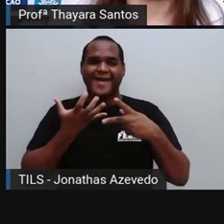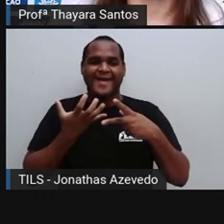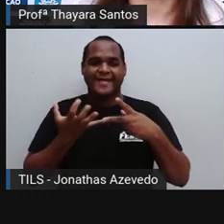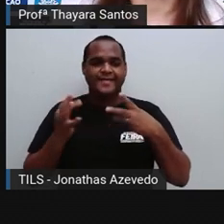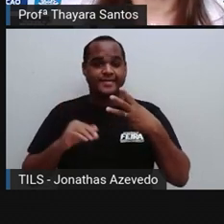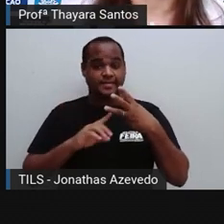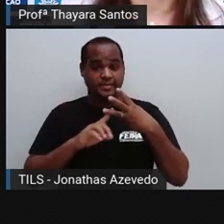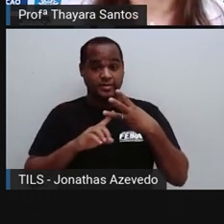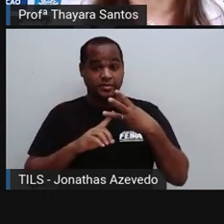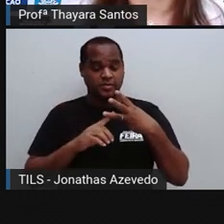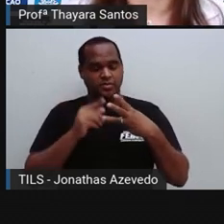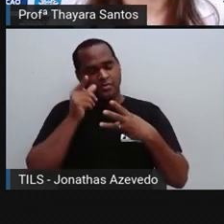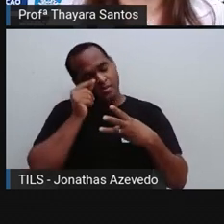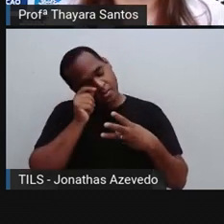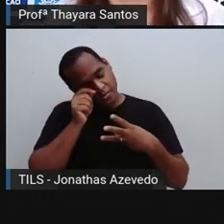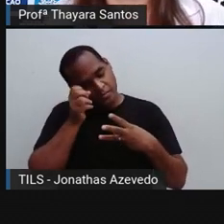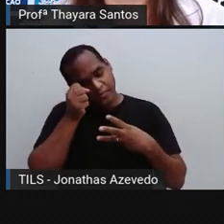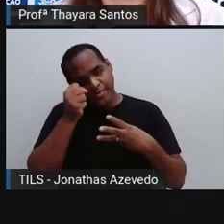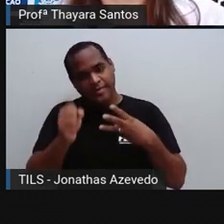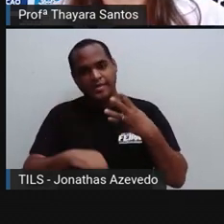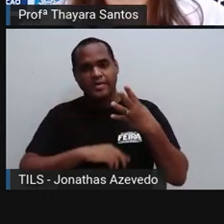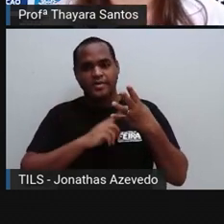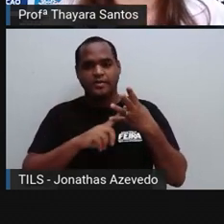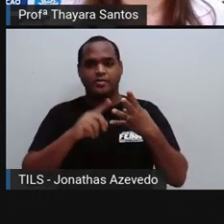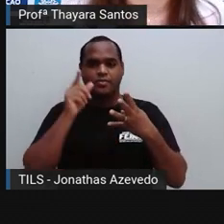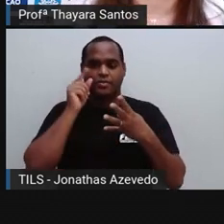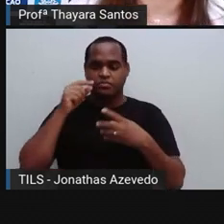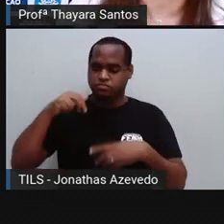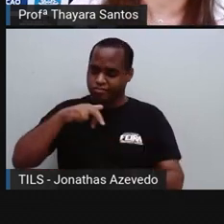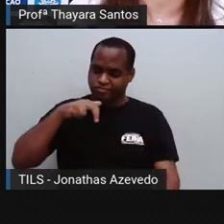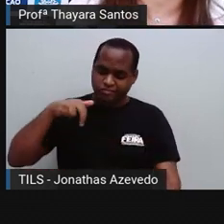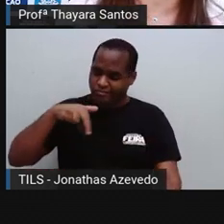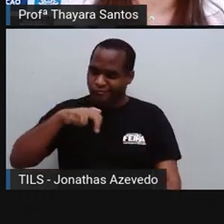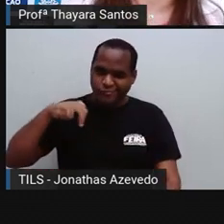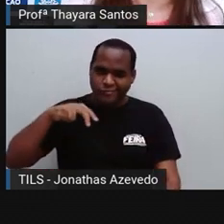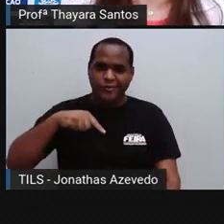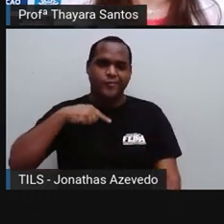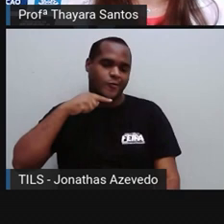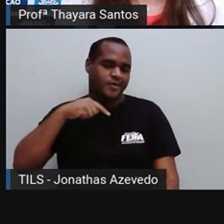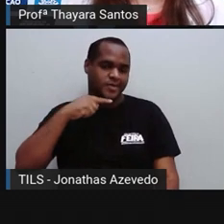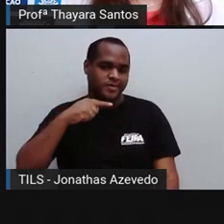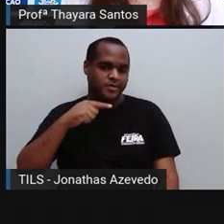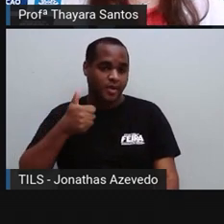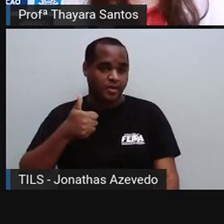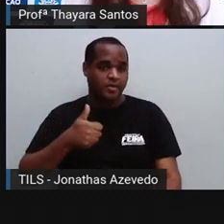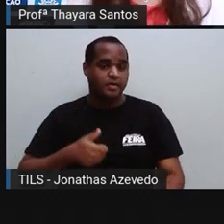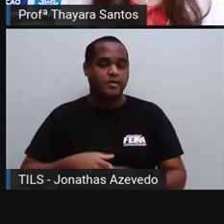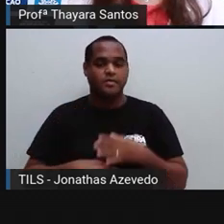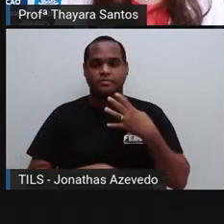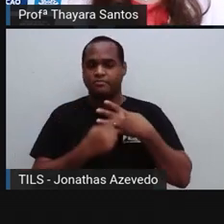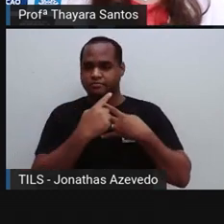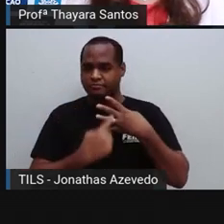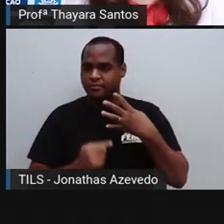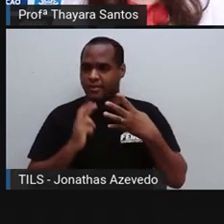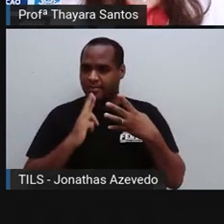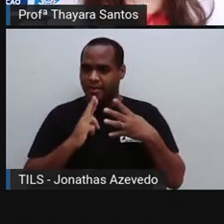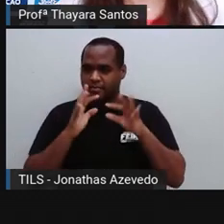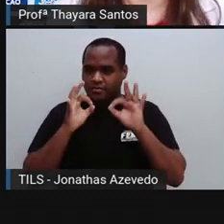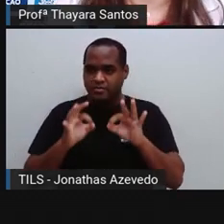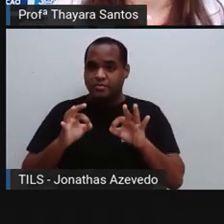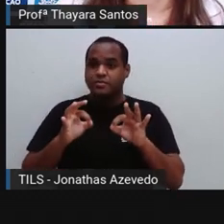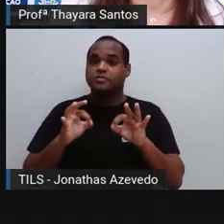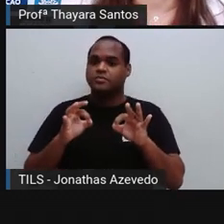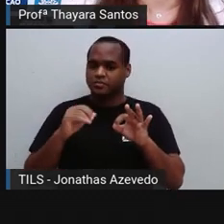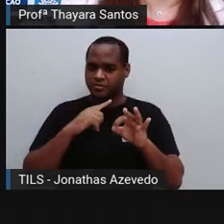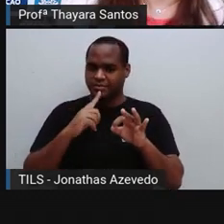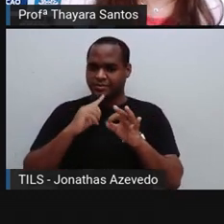apetite. Letra C, aumenta o sono, ou letra D, diminui a coordenação motora? Anotem a resposta de vocês aí,